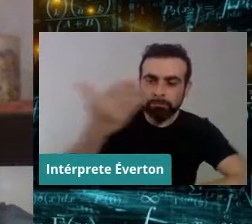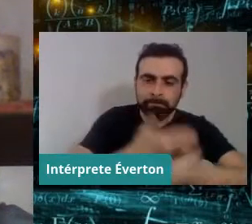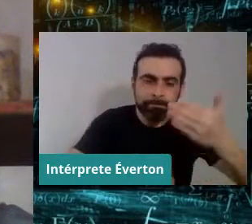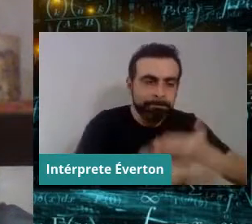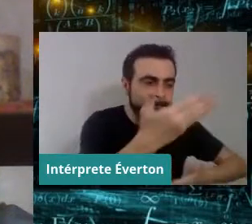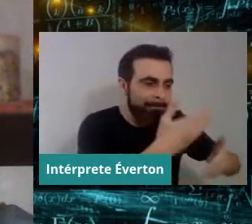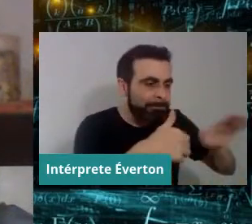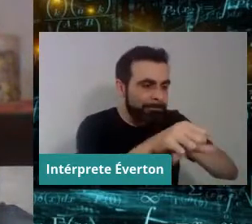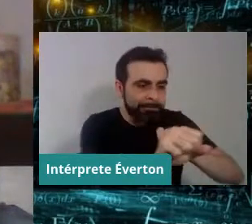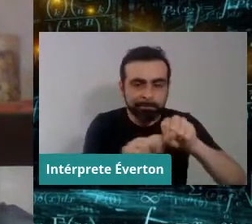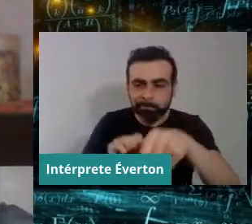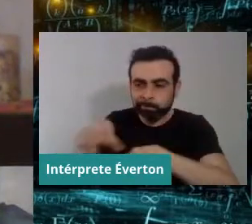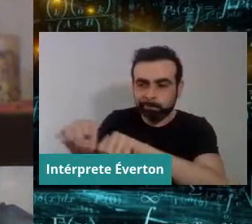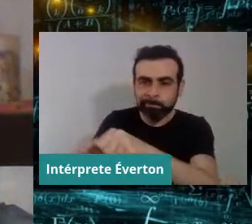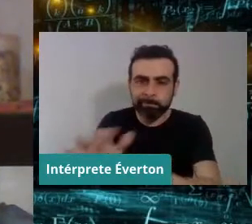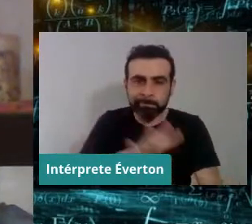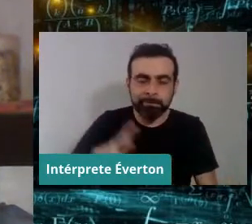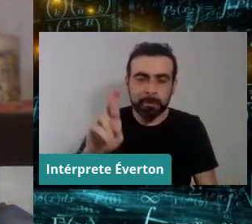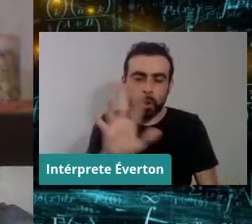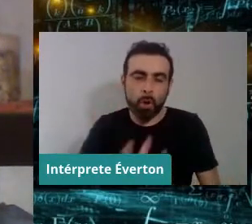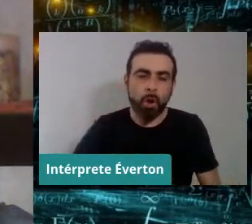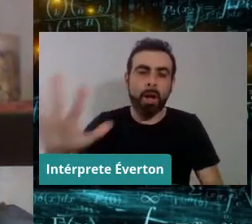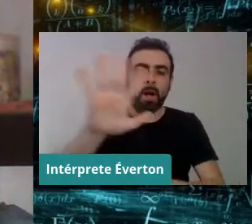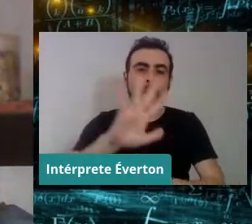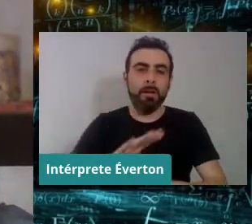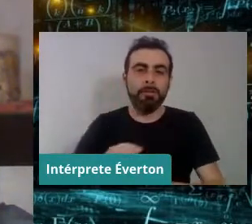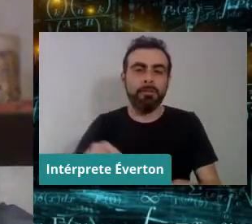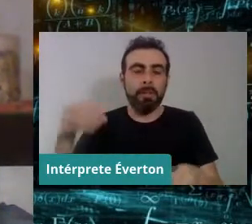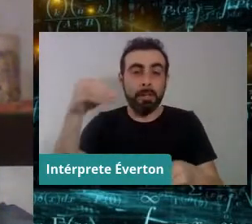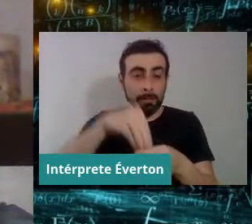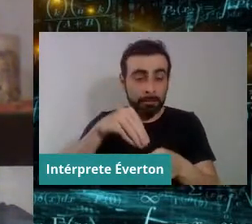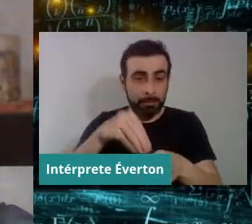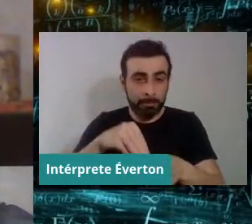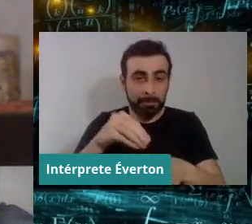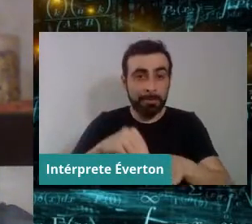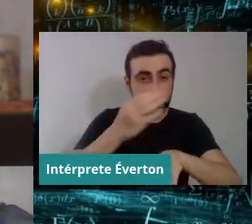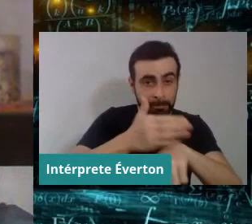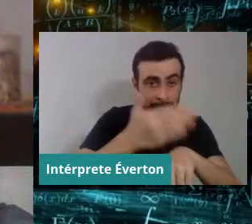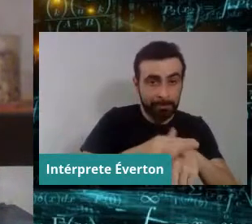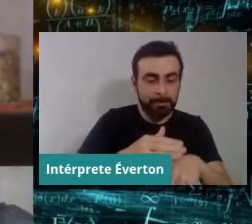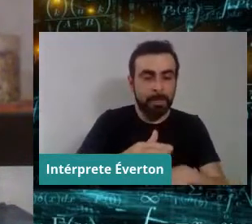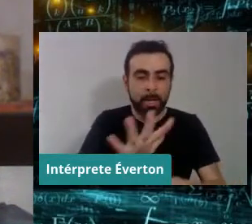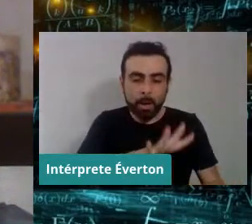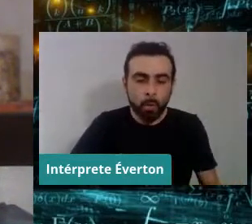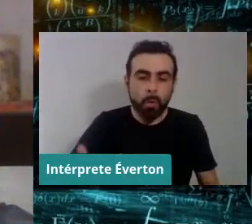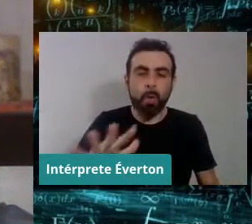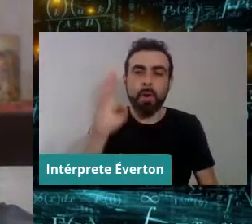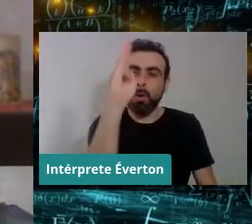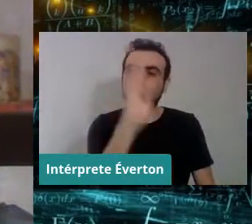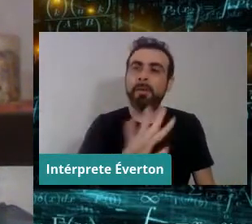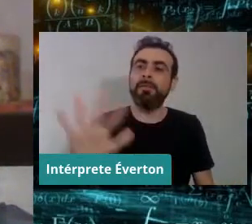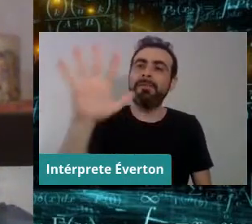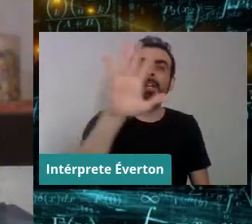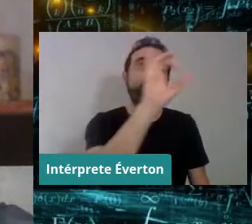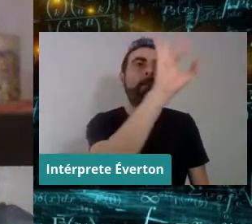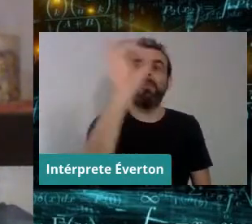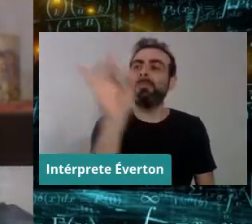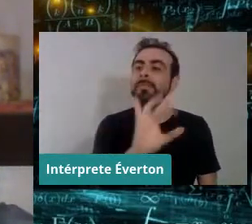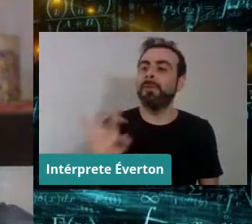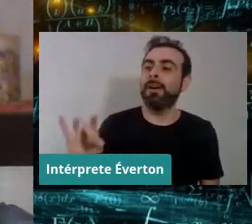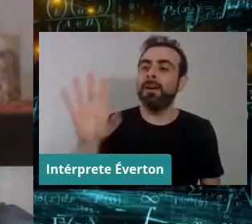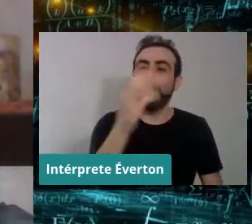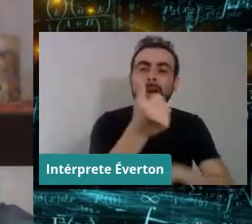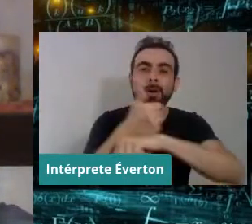muitos profissionais da região e que hoje estão espalhados por todo o Brasil. Durante